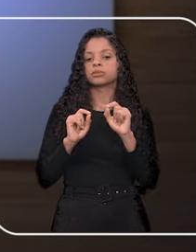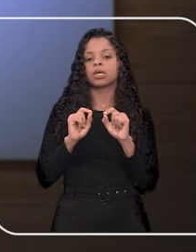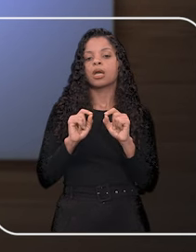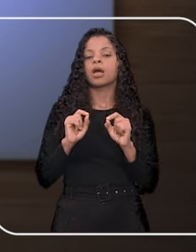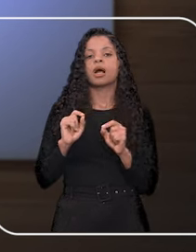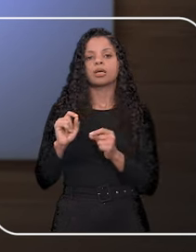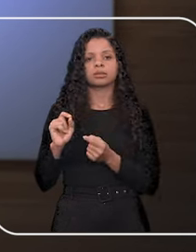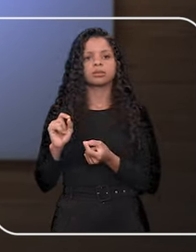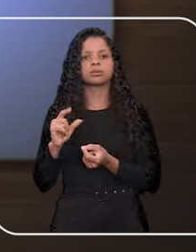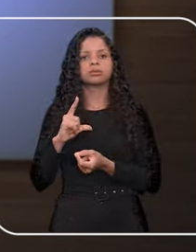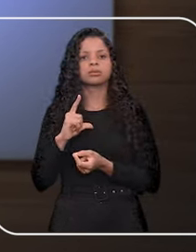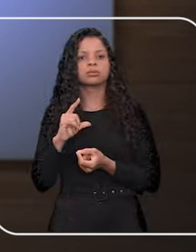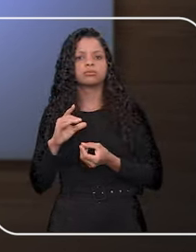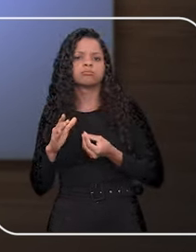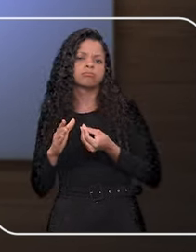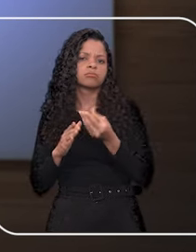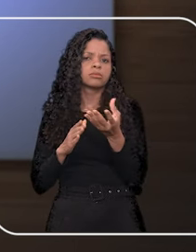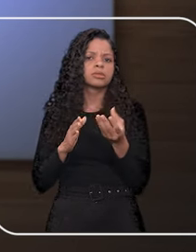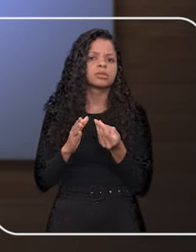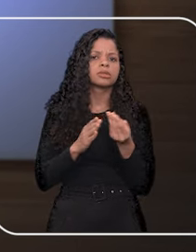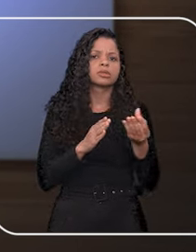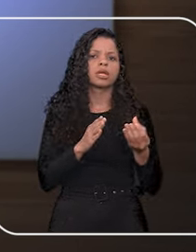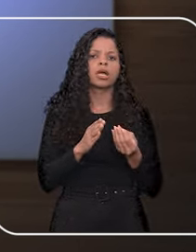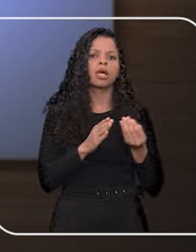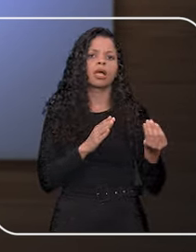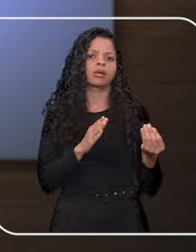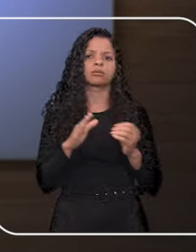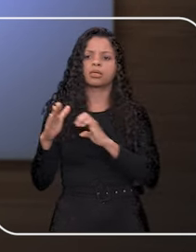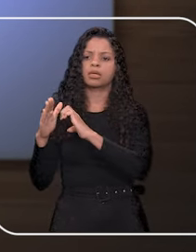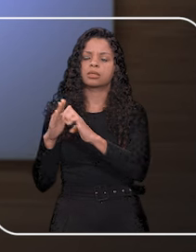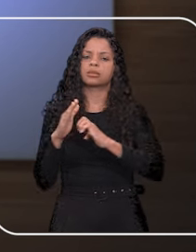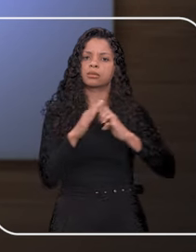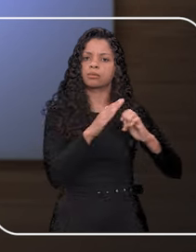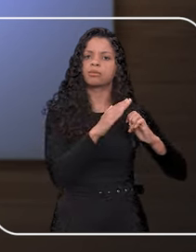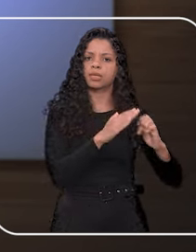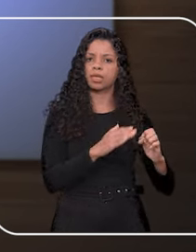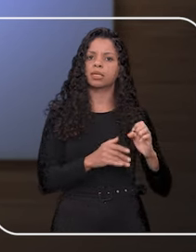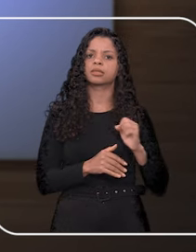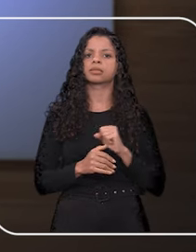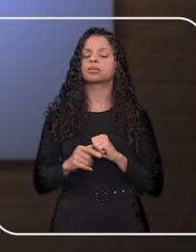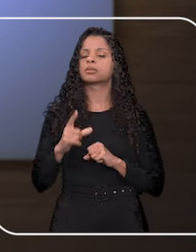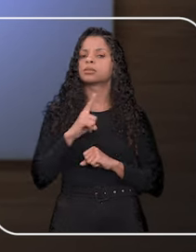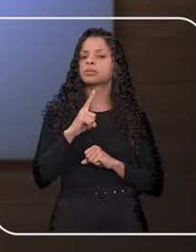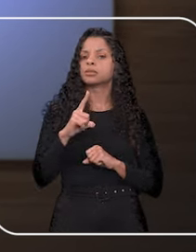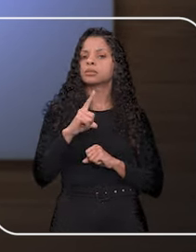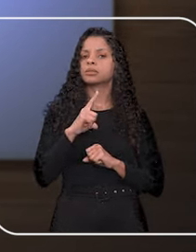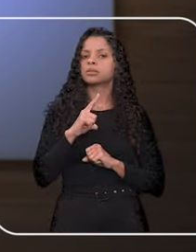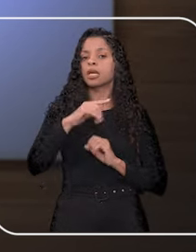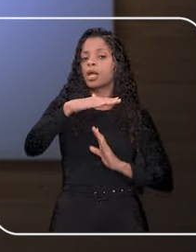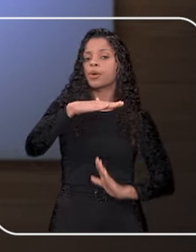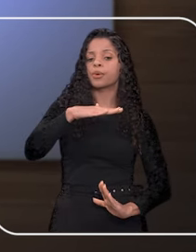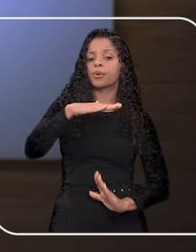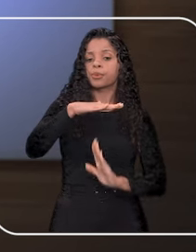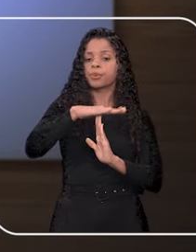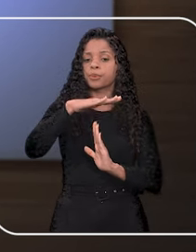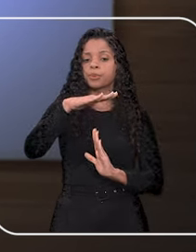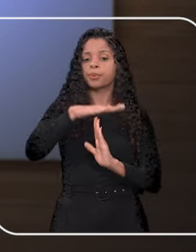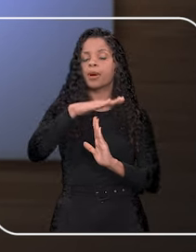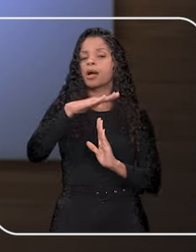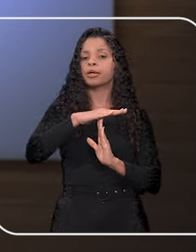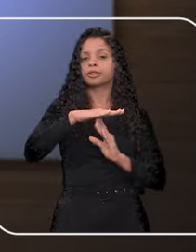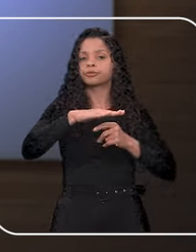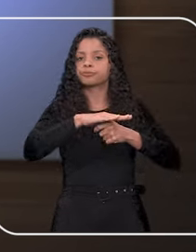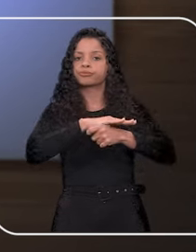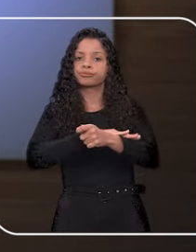definiu que as contribuições devidas ao ses ao Senai ao Cesc e ao Senac incidem até o limite